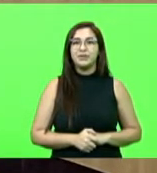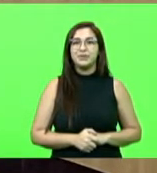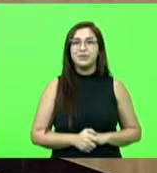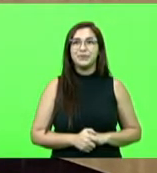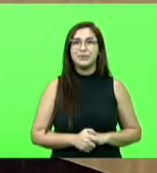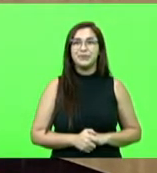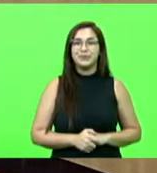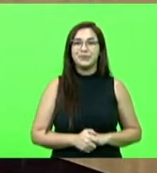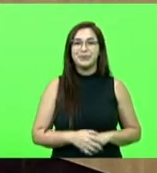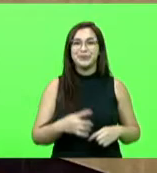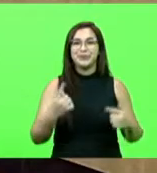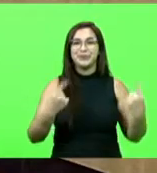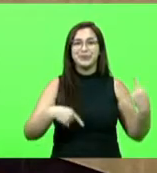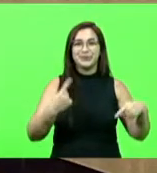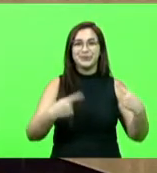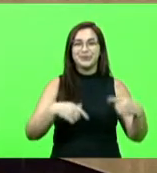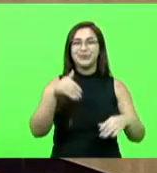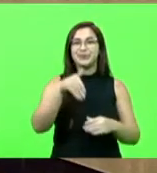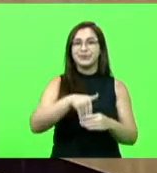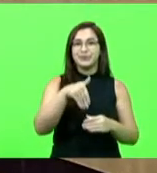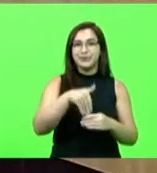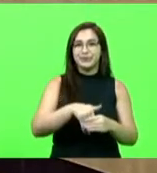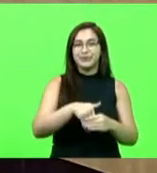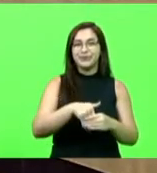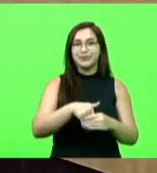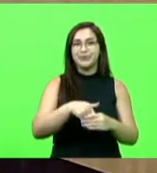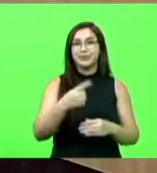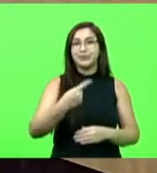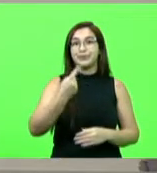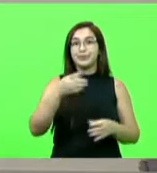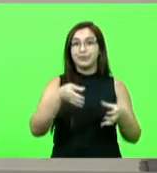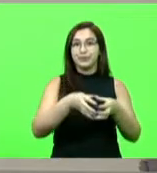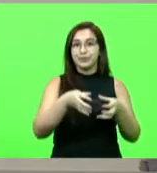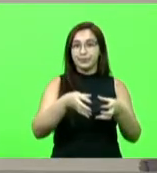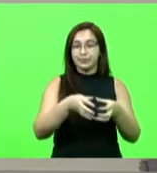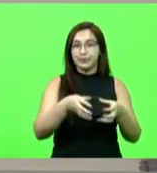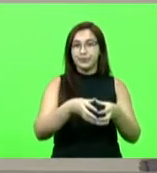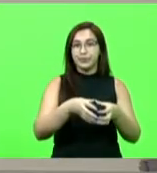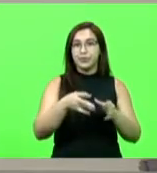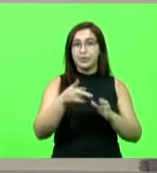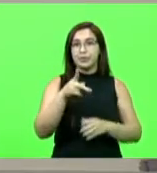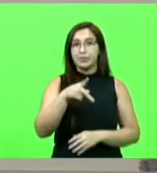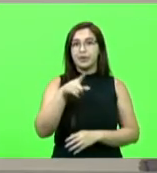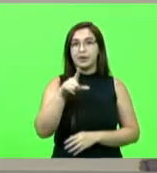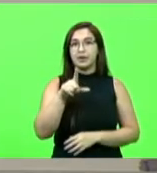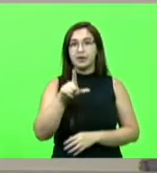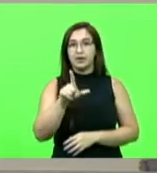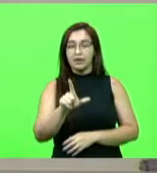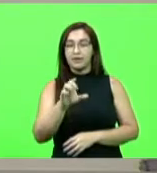Em discussão e votação em primeiro turno, o PLC número